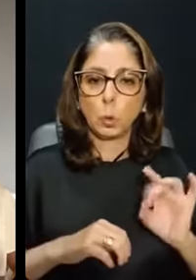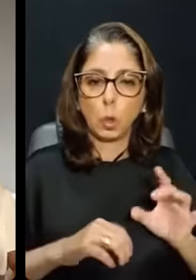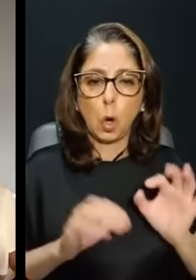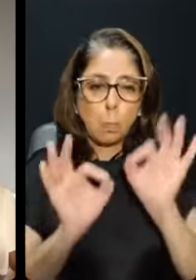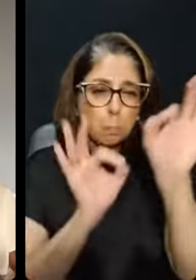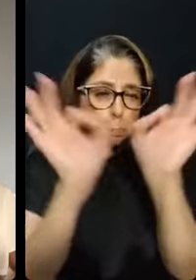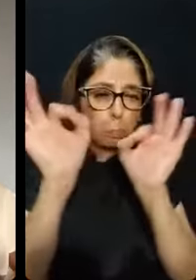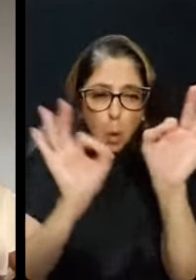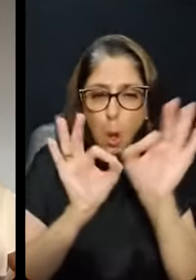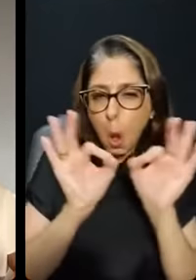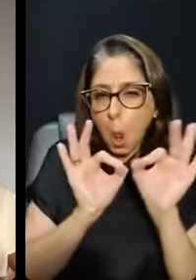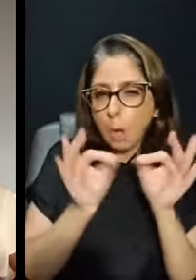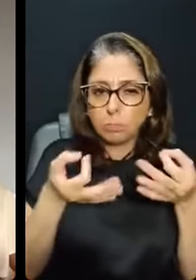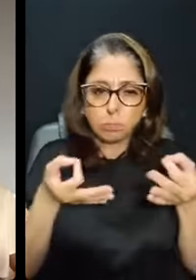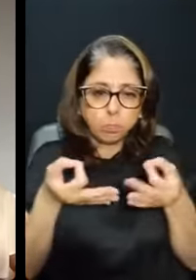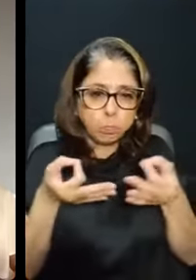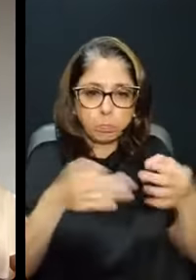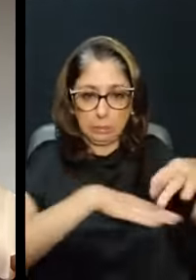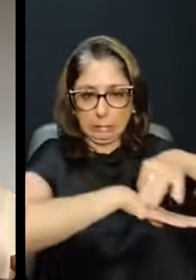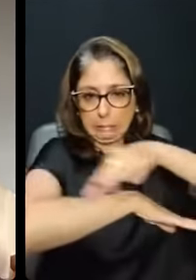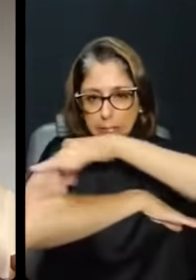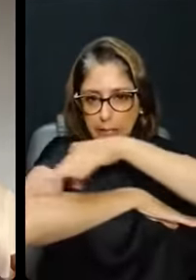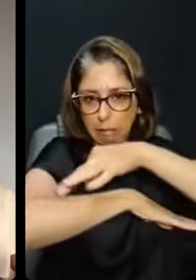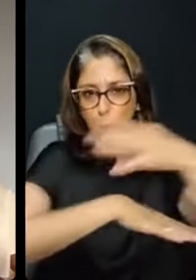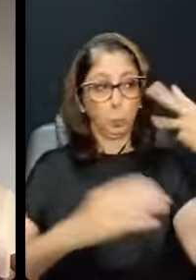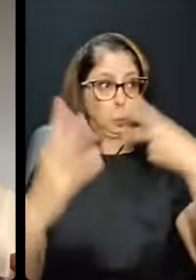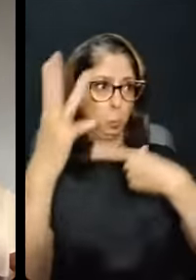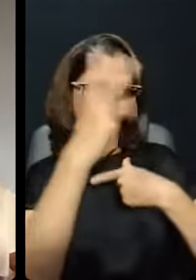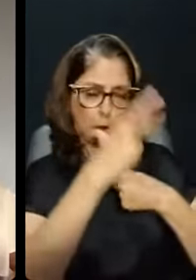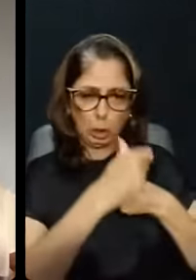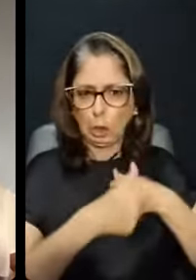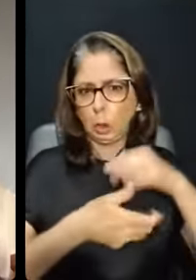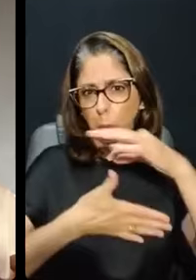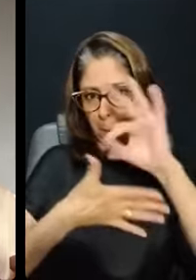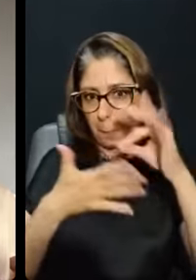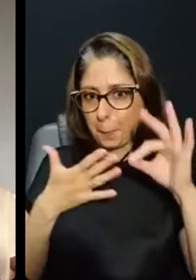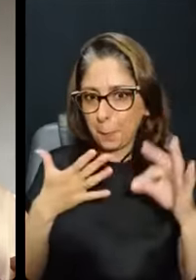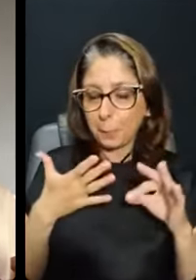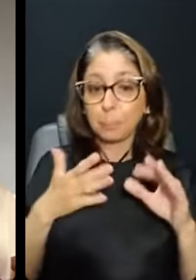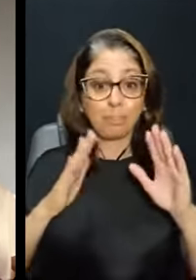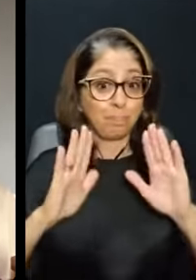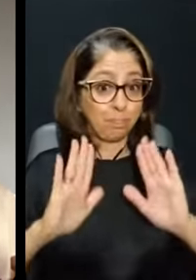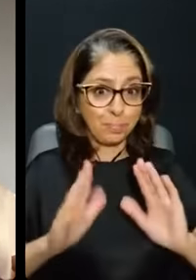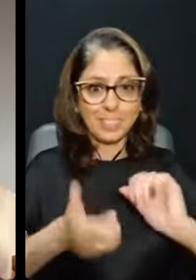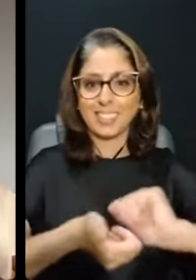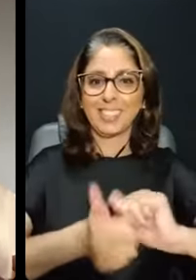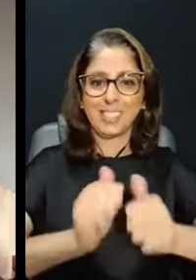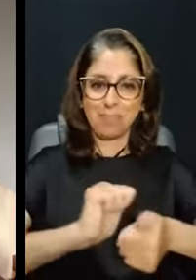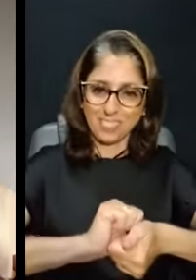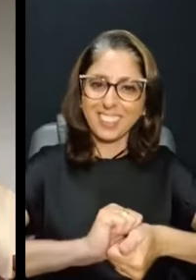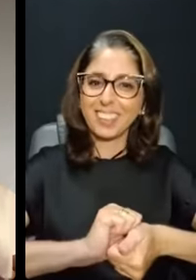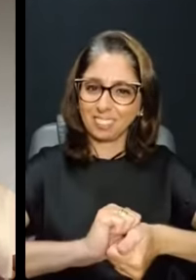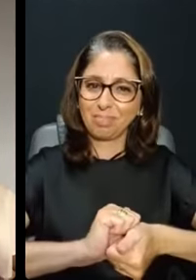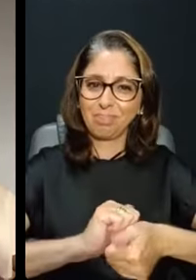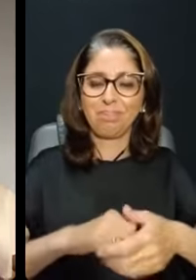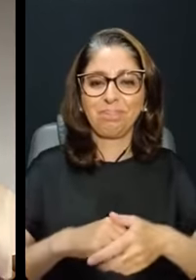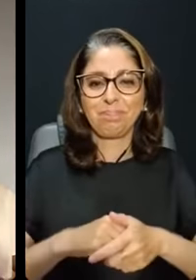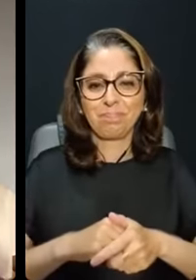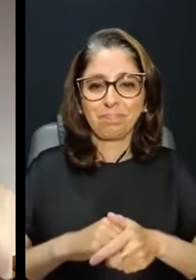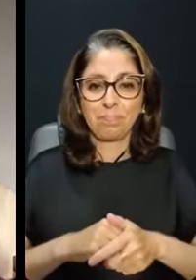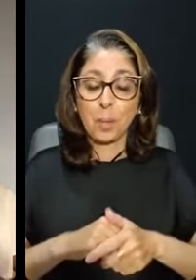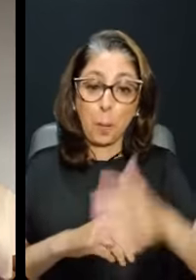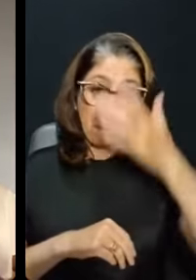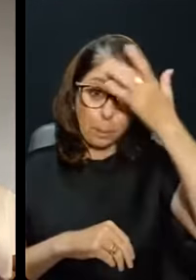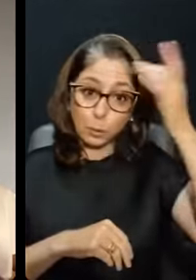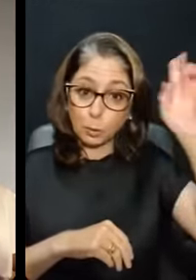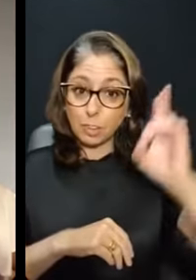arquitetos trabalham muito na universidade, mas eu ficava um pouco frustrada com essa questão de ir na